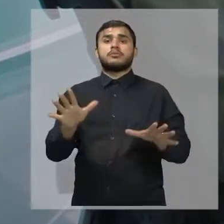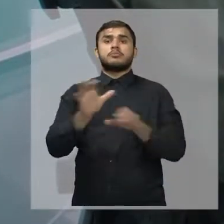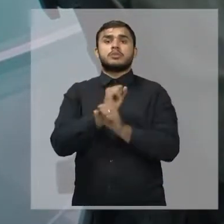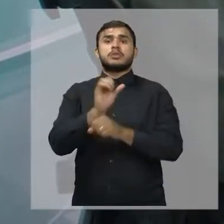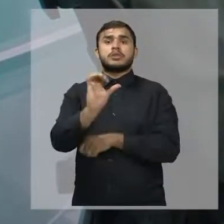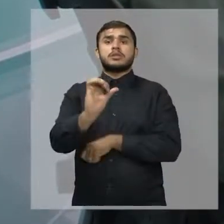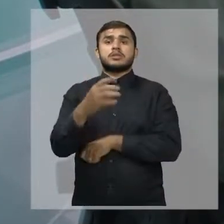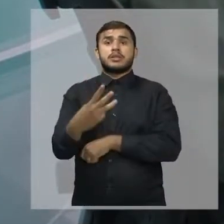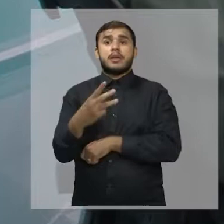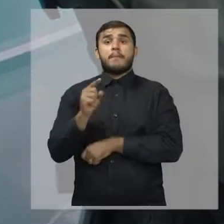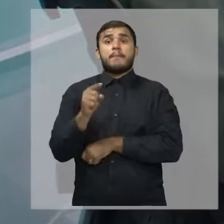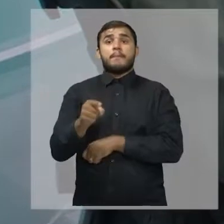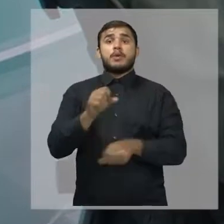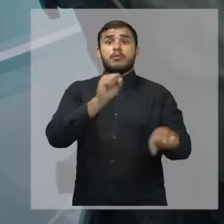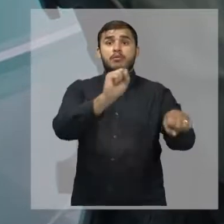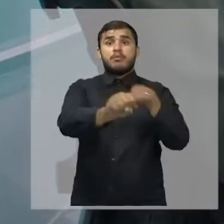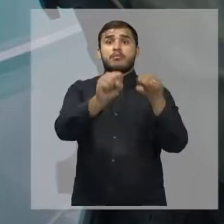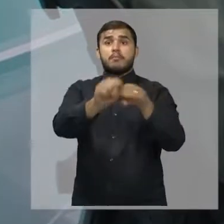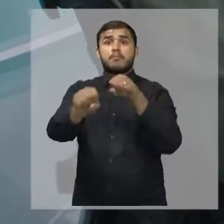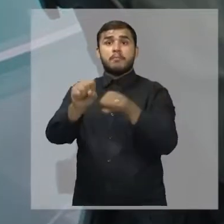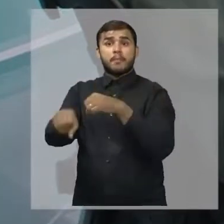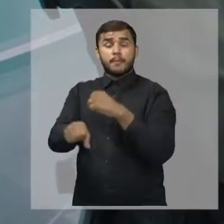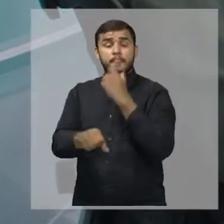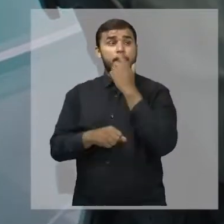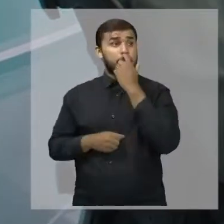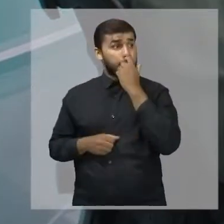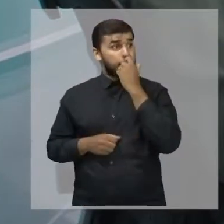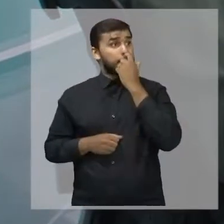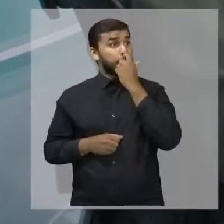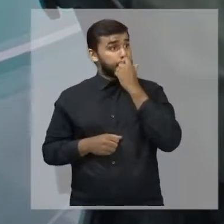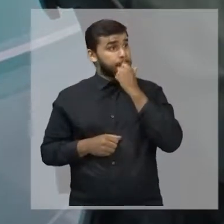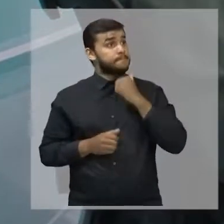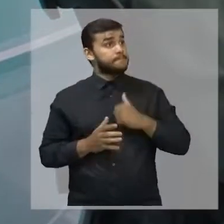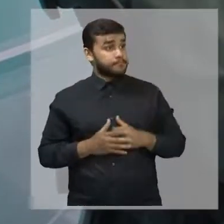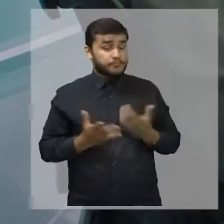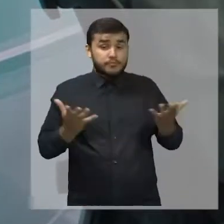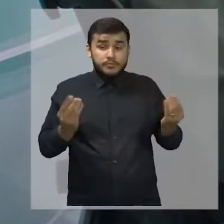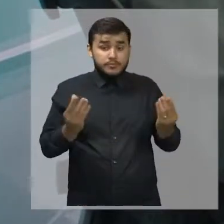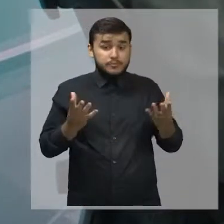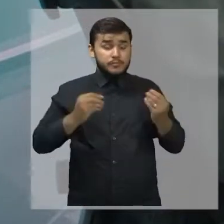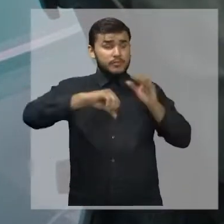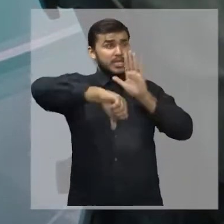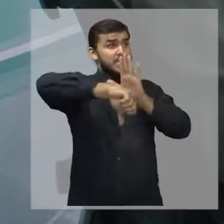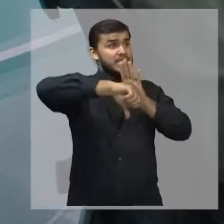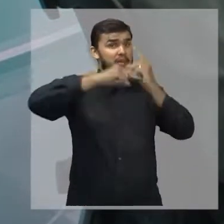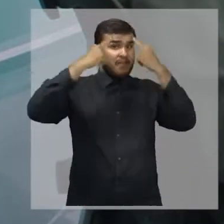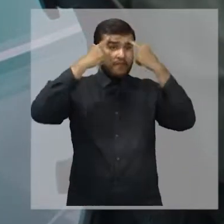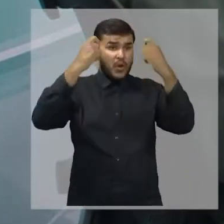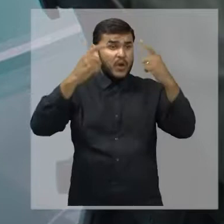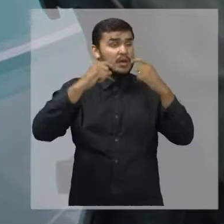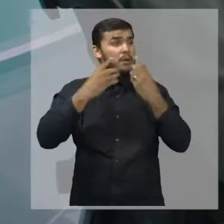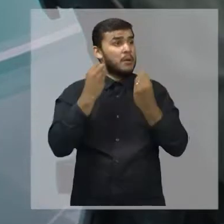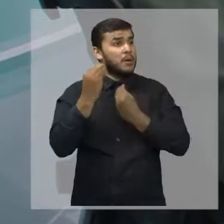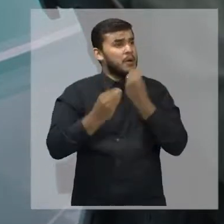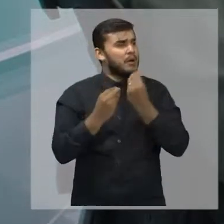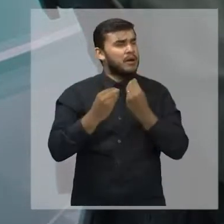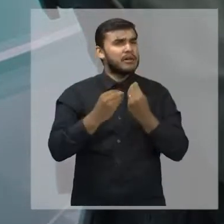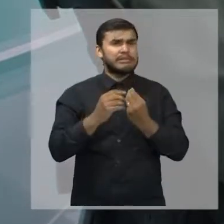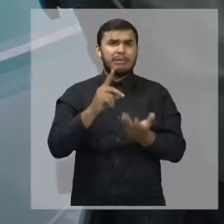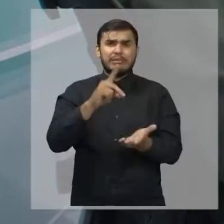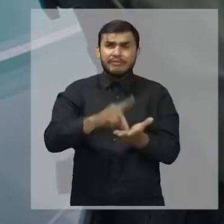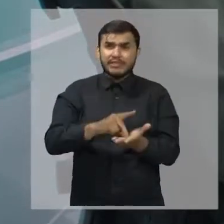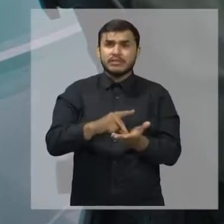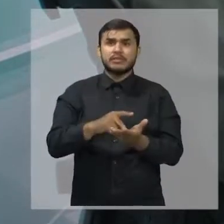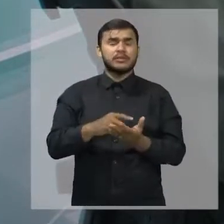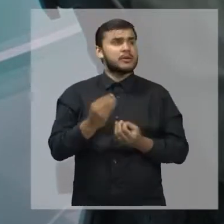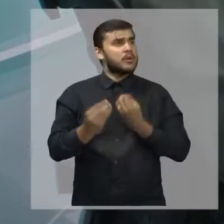Então, um país em que a criminalidade é ostensiva e ela é visível, você não pode nem sequer